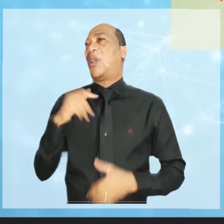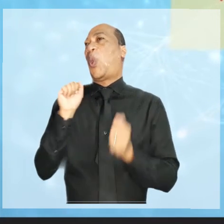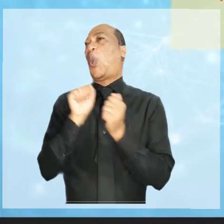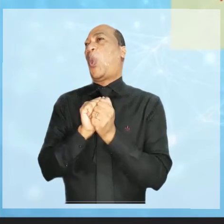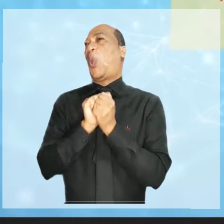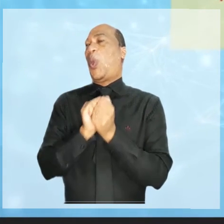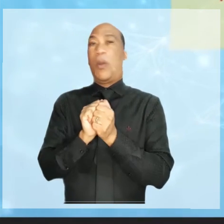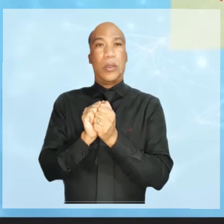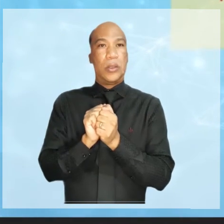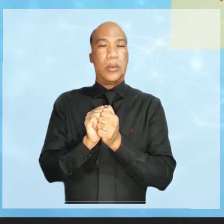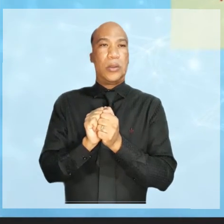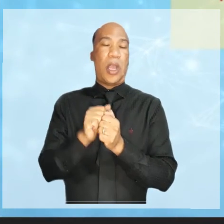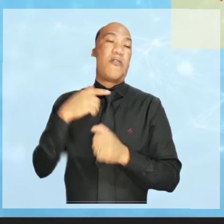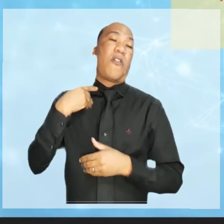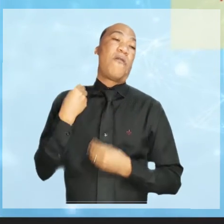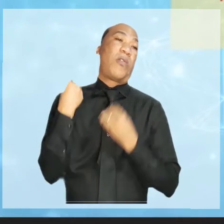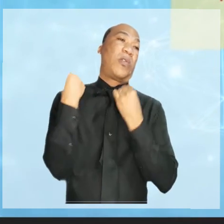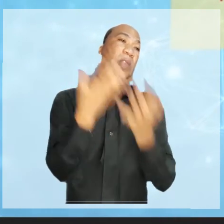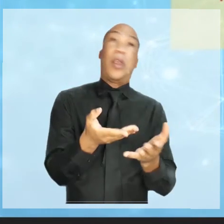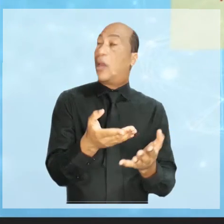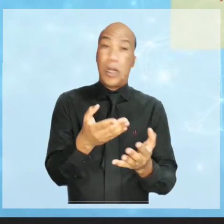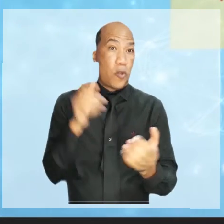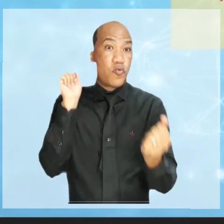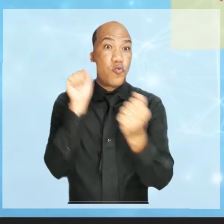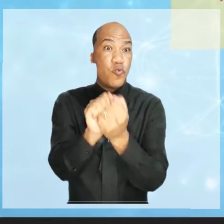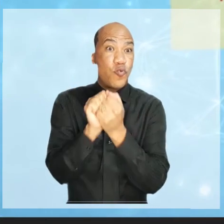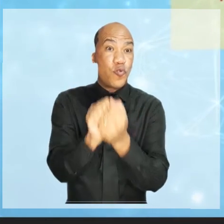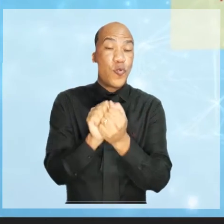nos possibilitem um trabalho de mais